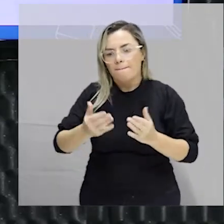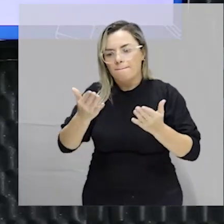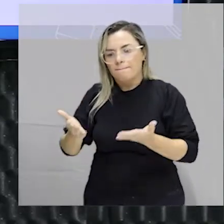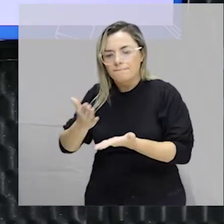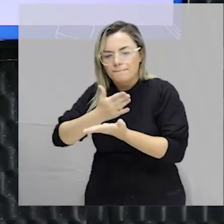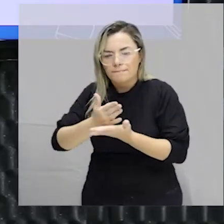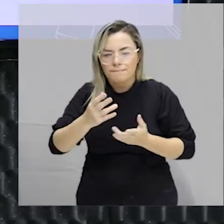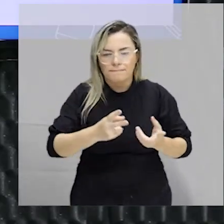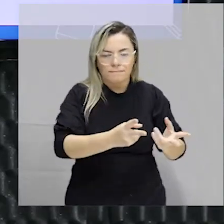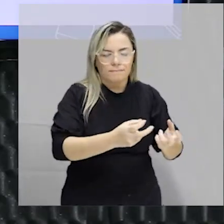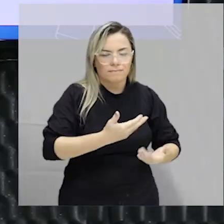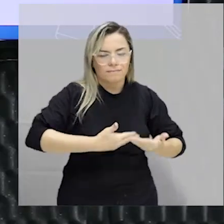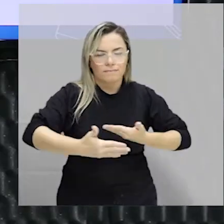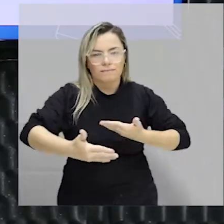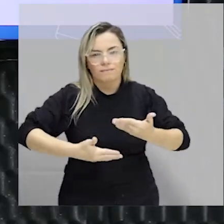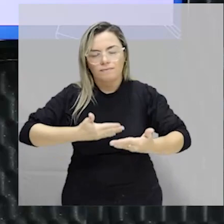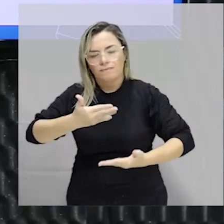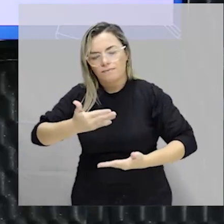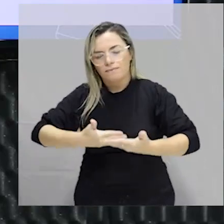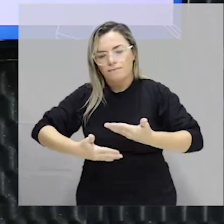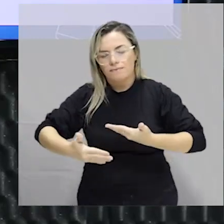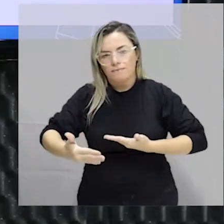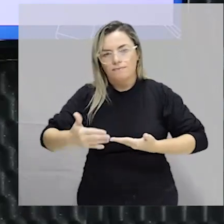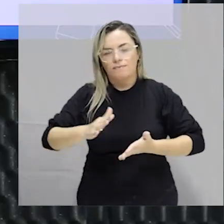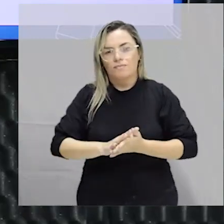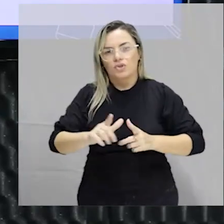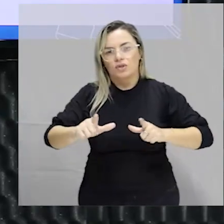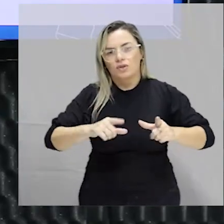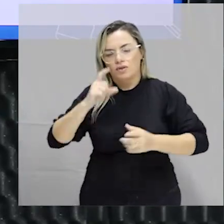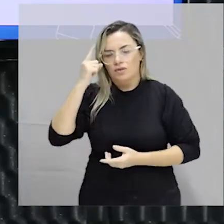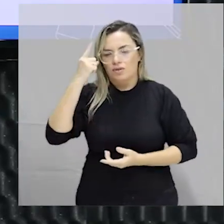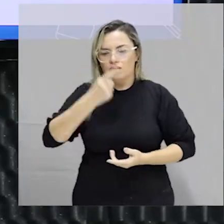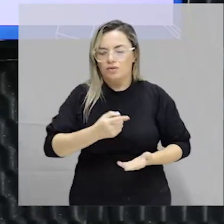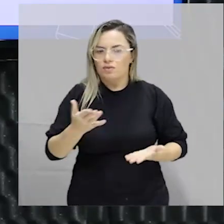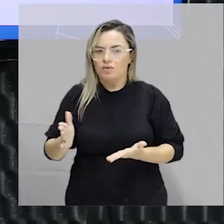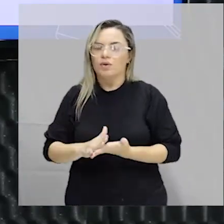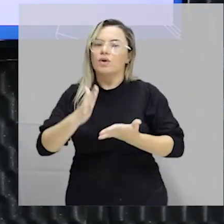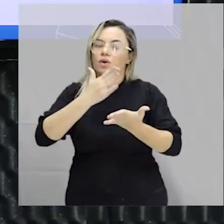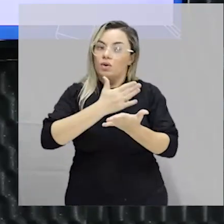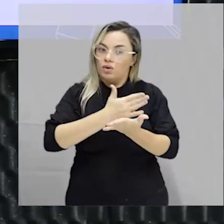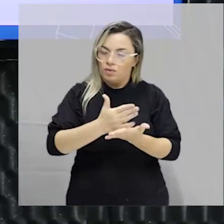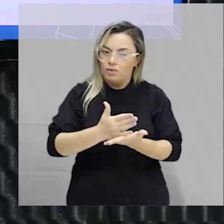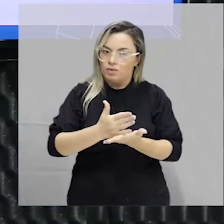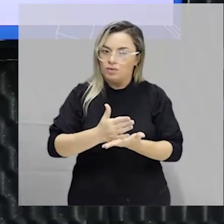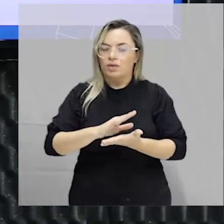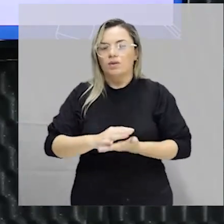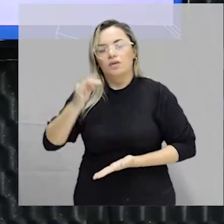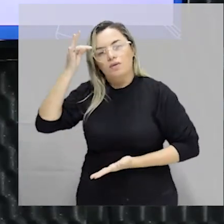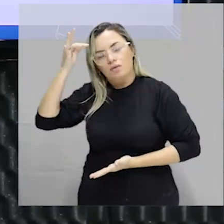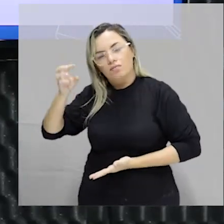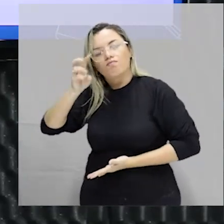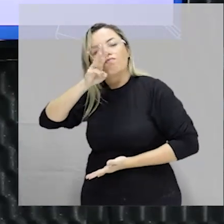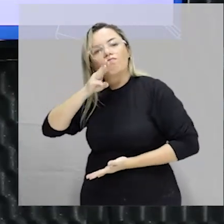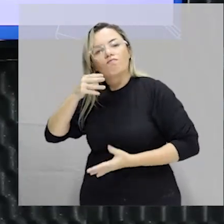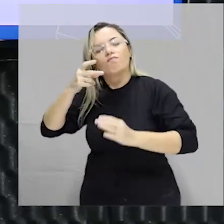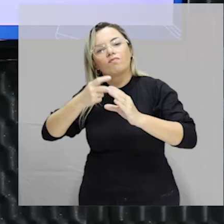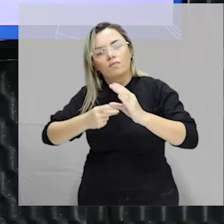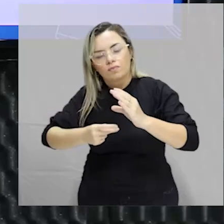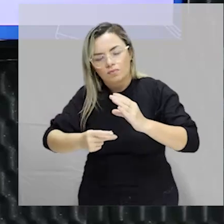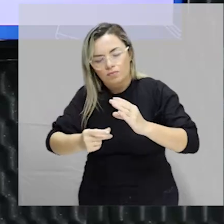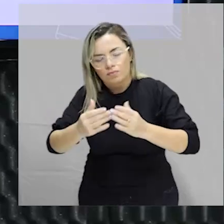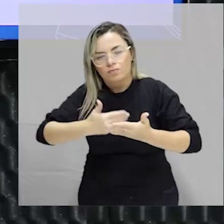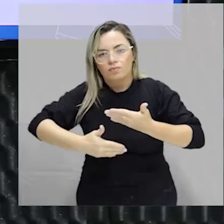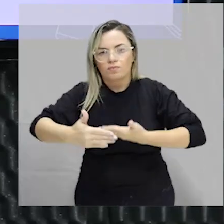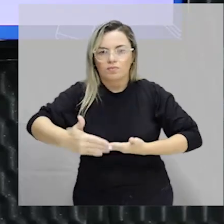produção como relações de exploração. Então vamos partir desse ponto. Na visão de Marx, no capitalismo,